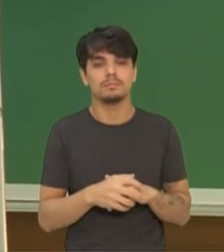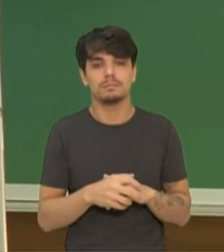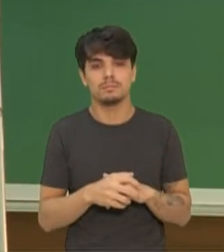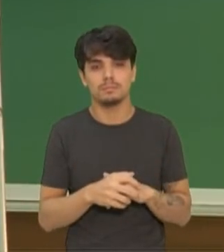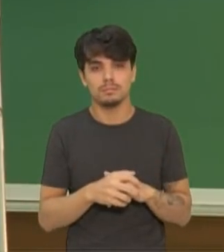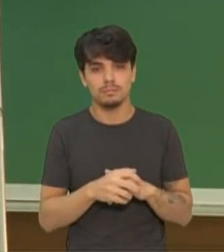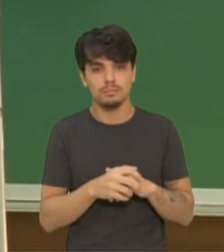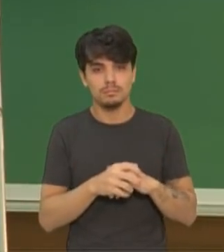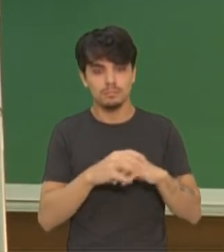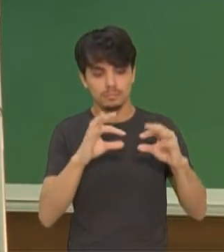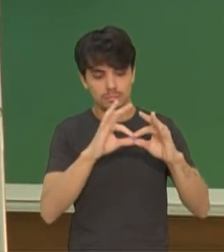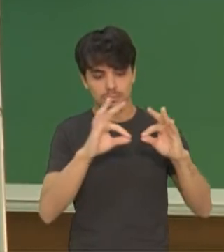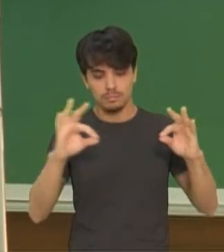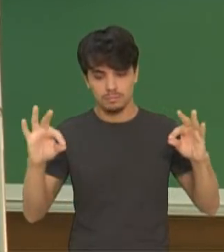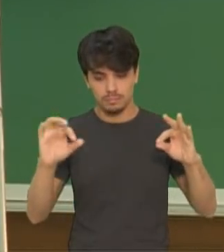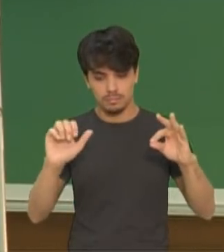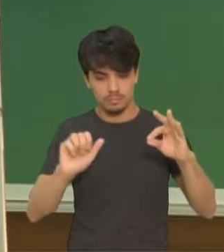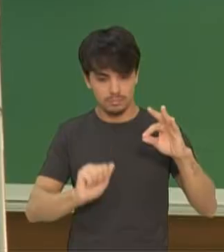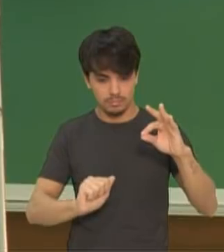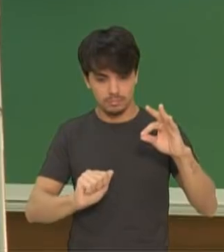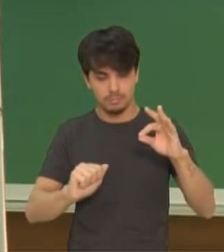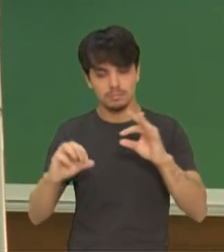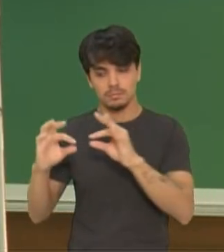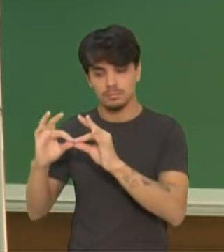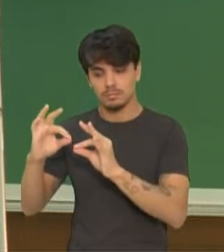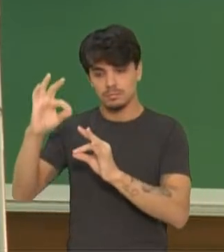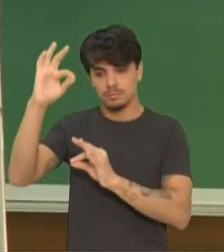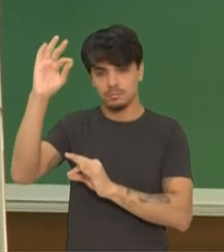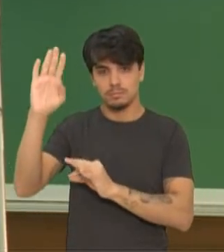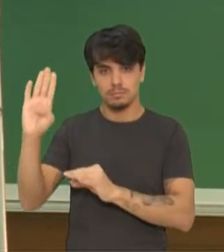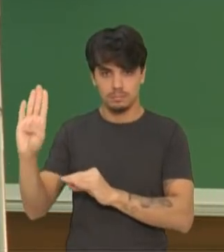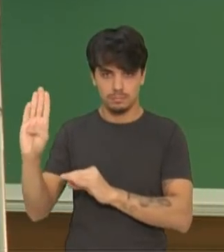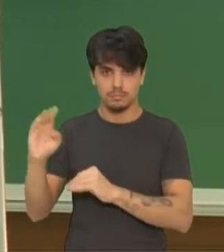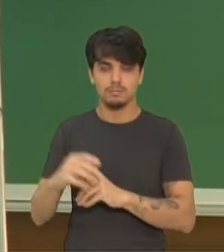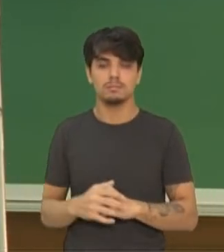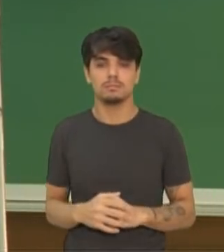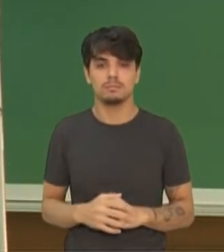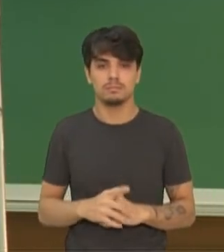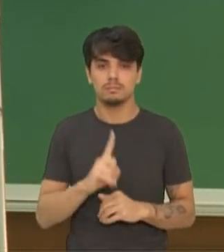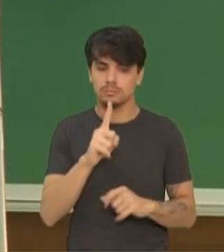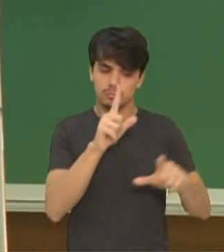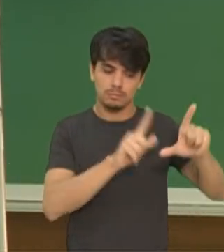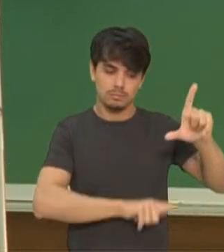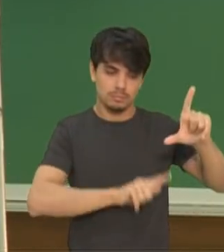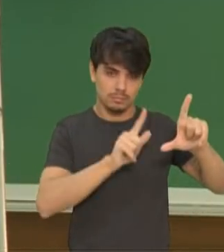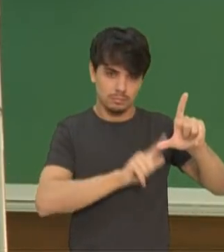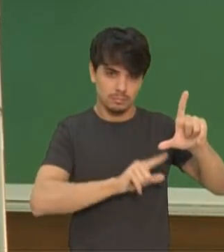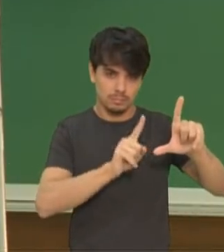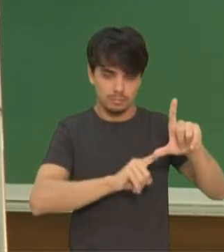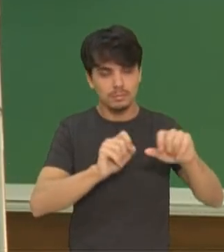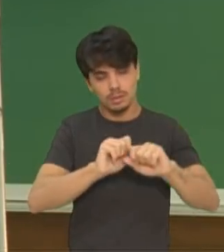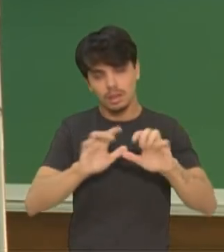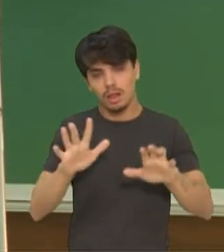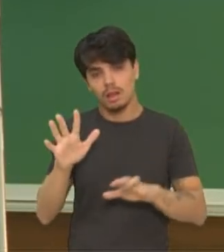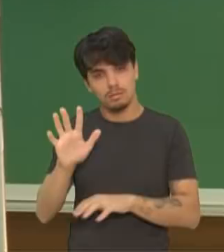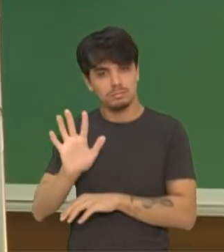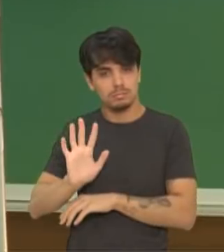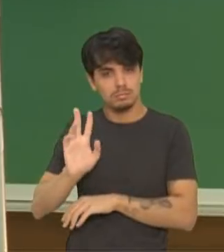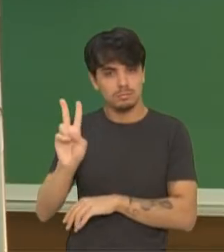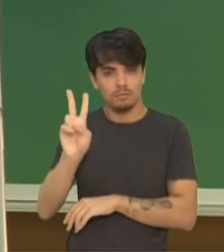comprimento A e a largura B. São incógnitas, mas claro, são valores que nós vamos